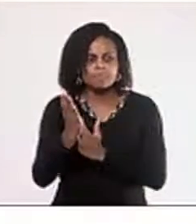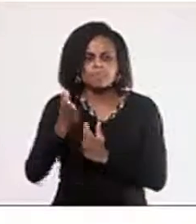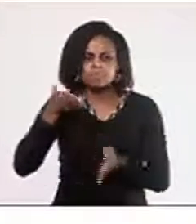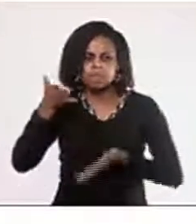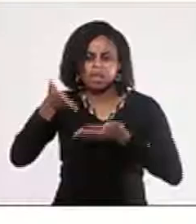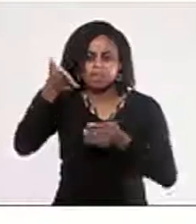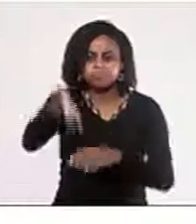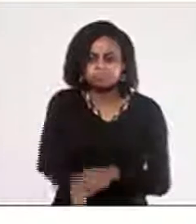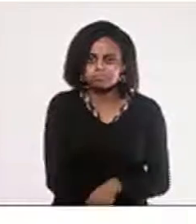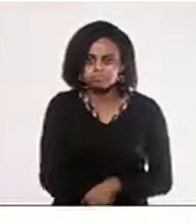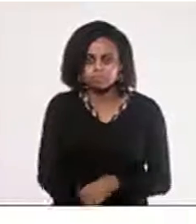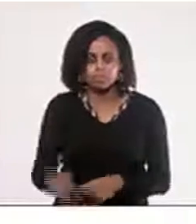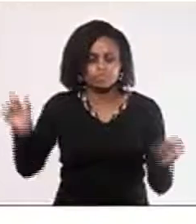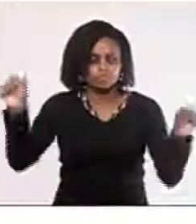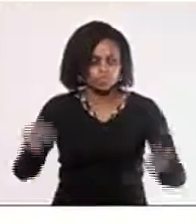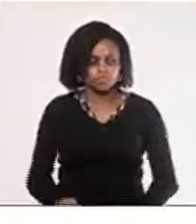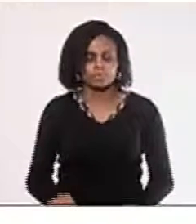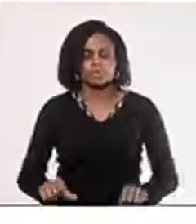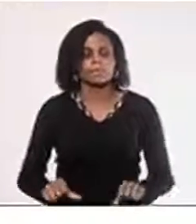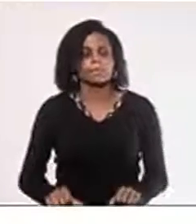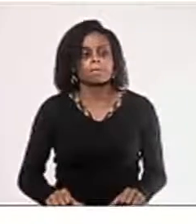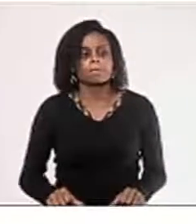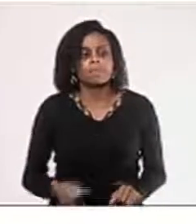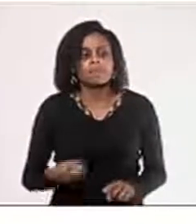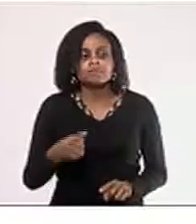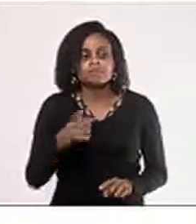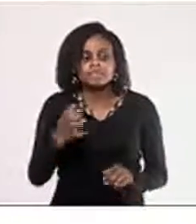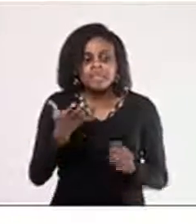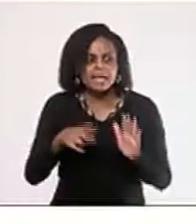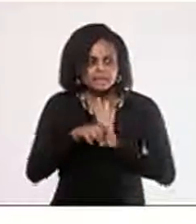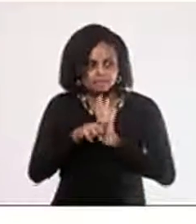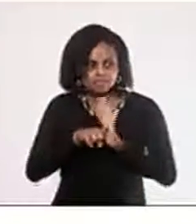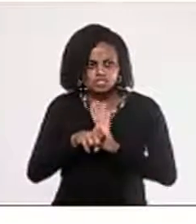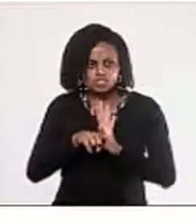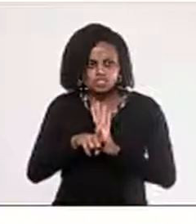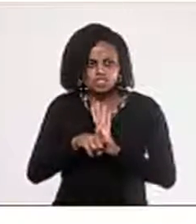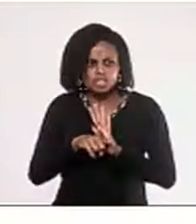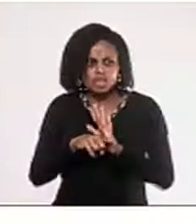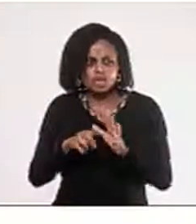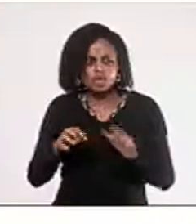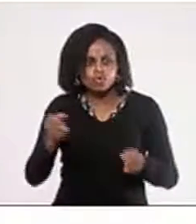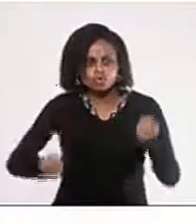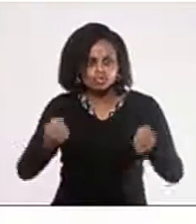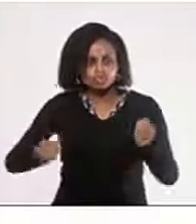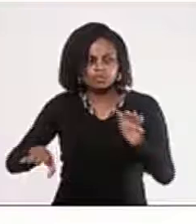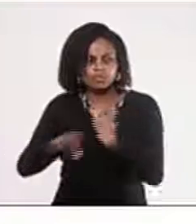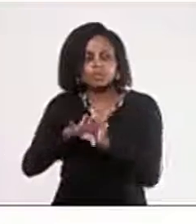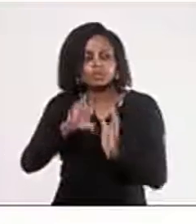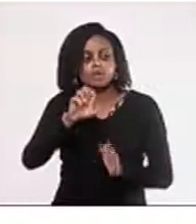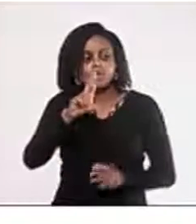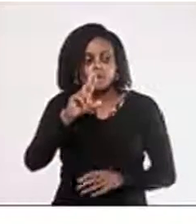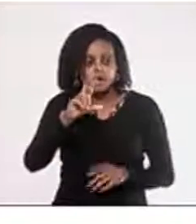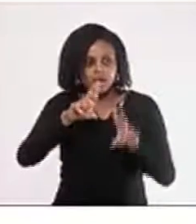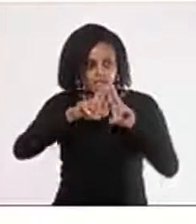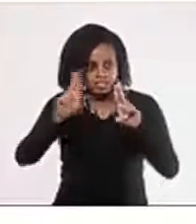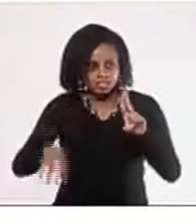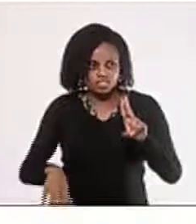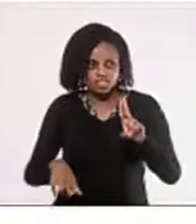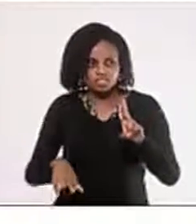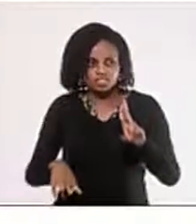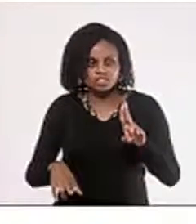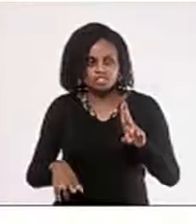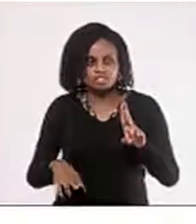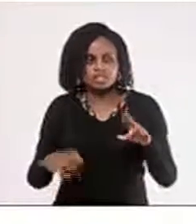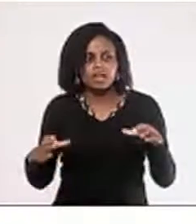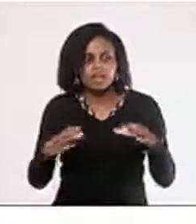arbítrio como esse quer desenhar. Quer investigar o estacionamento da UERJ? A Comissão de